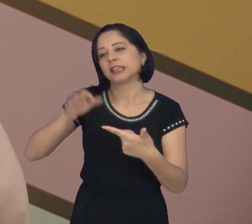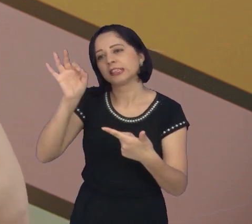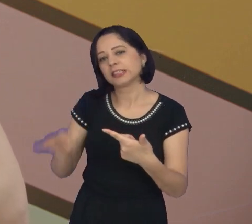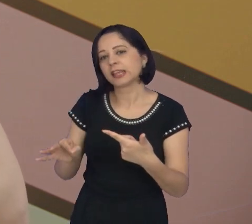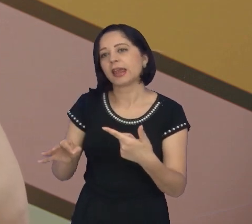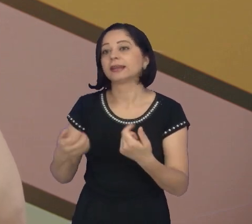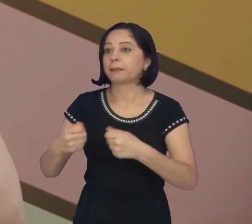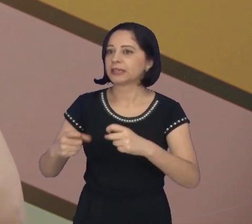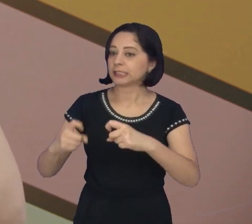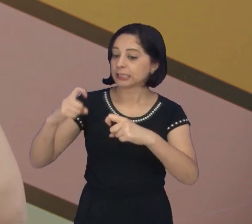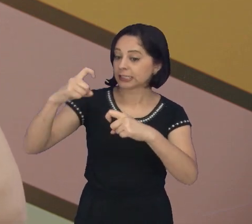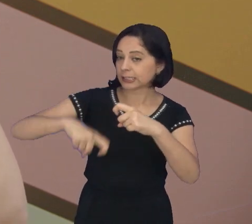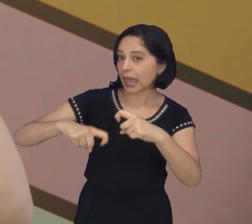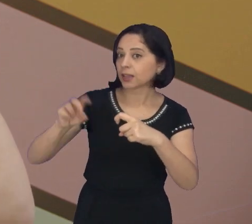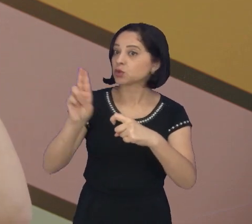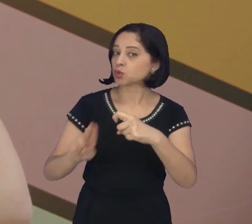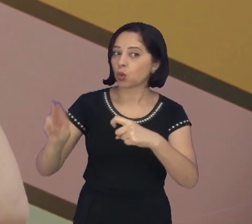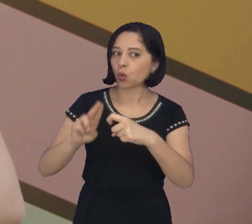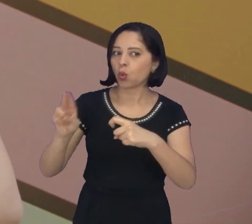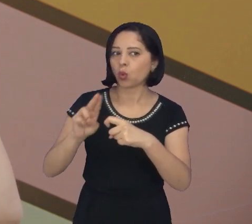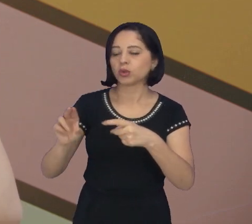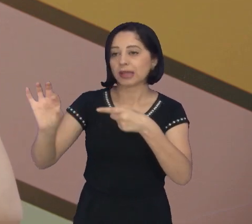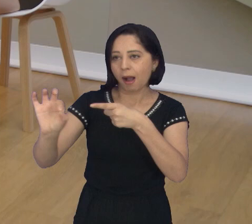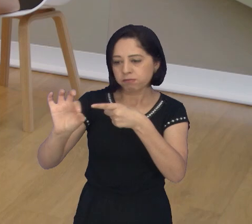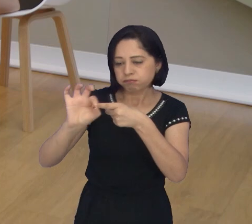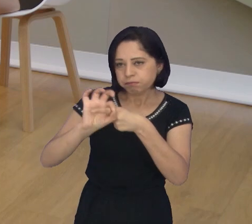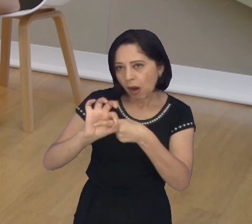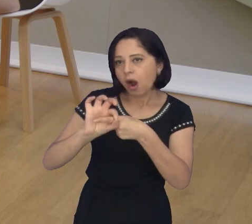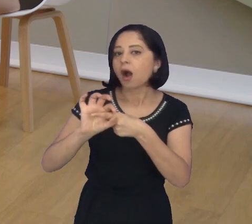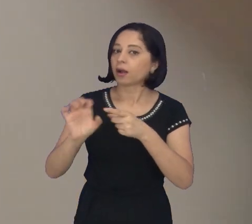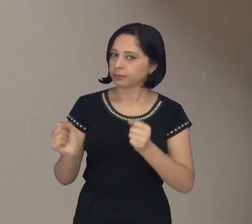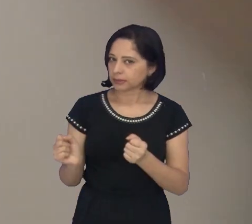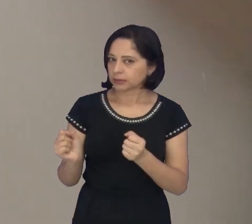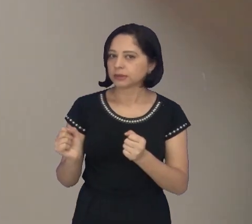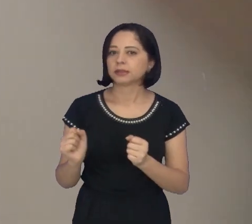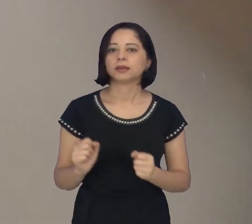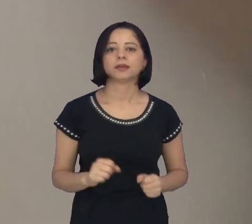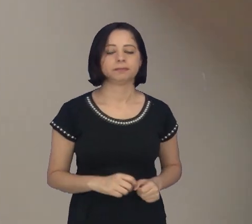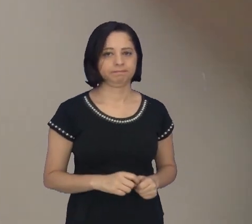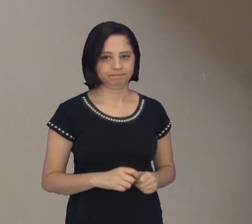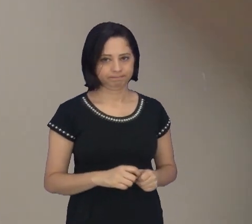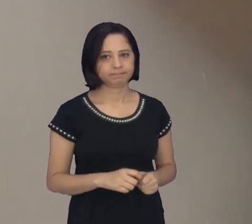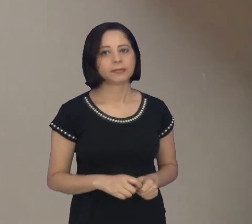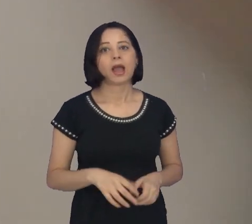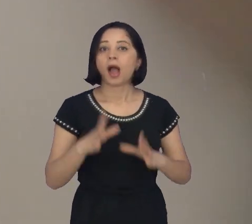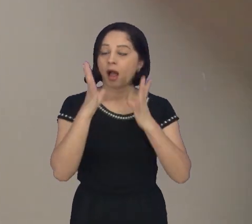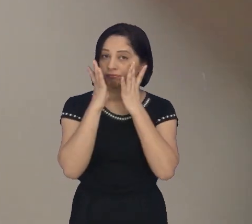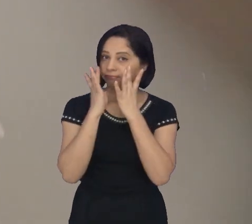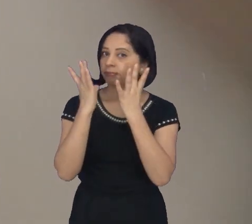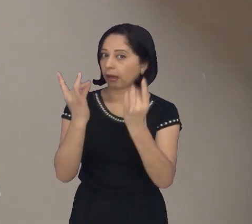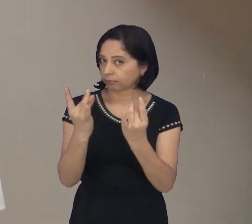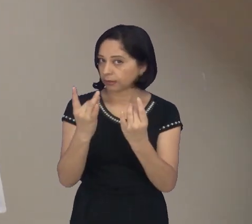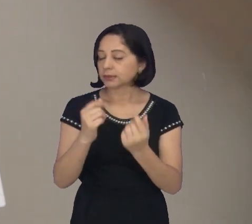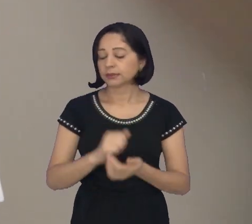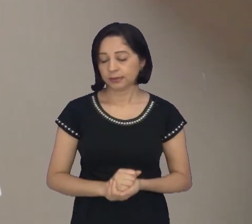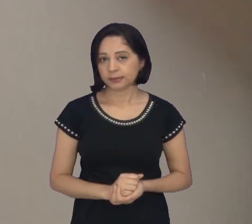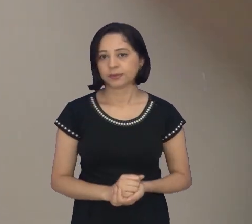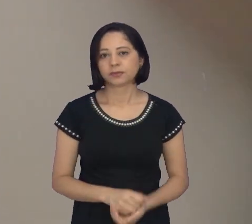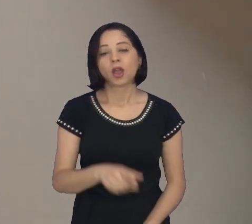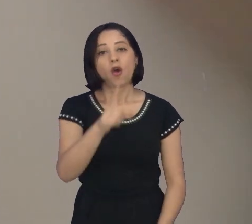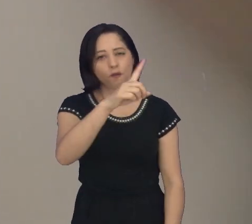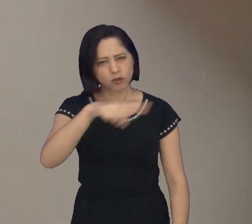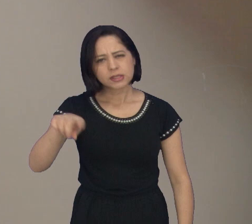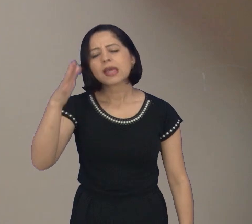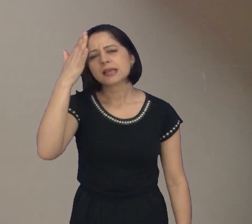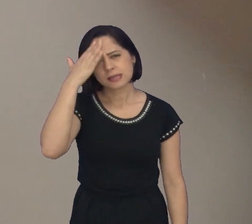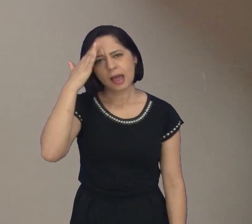sexo seguro e o rastreamento. Tá certo, olha só. Então, pais, fiquem atentos. Você sabia que a saúde mental